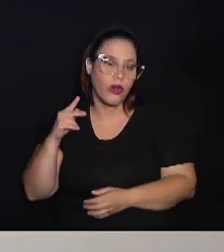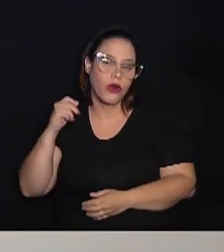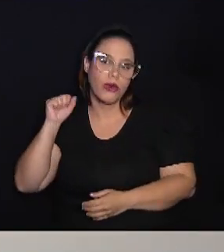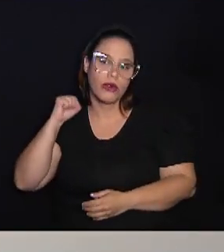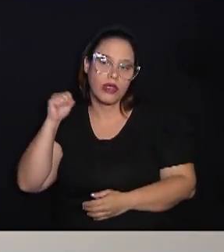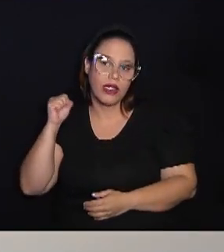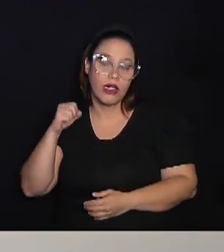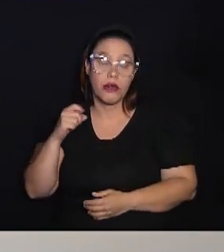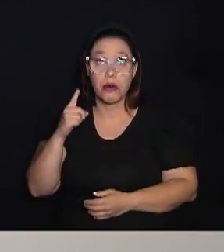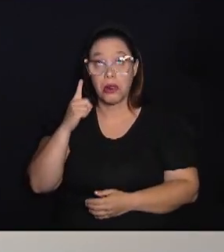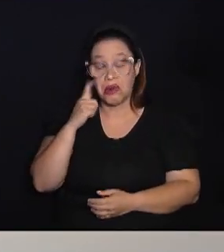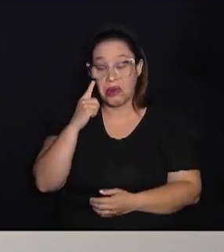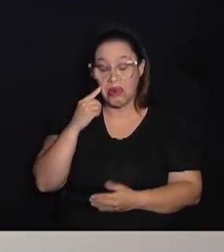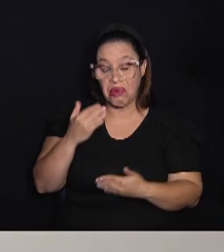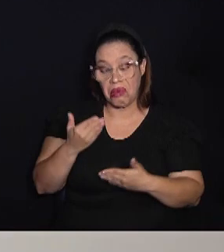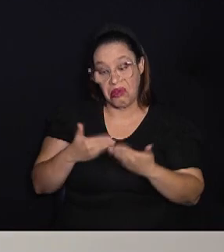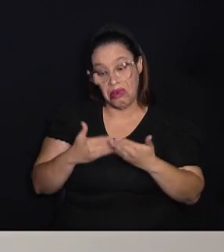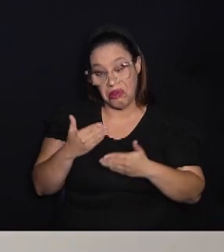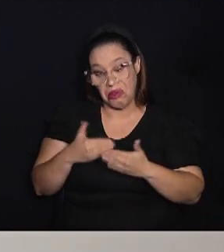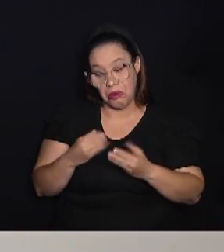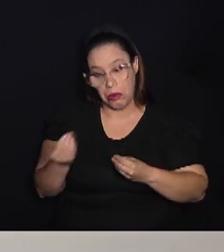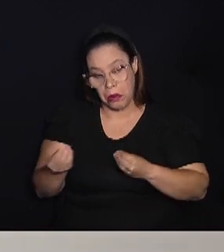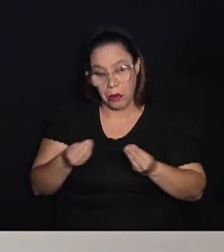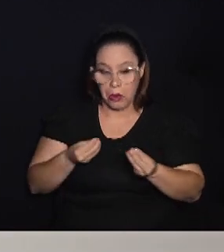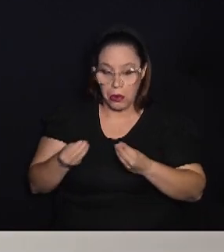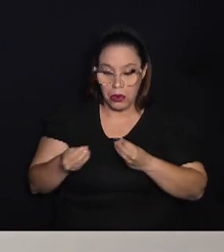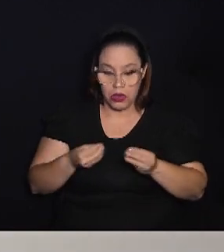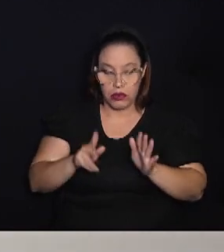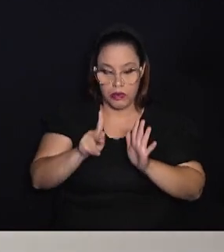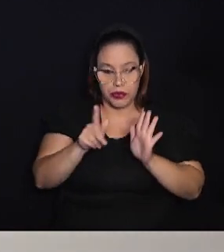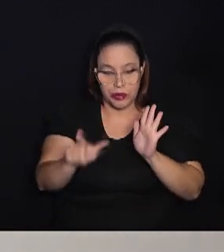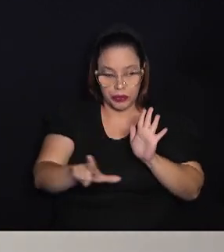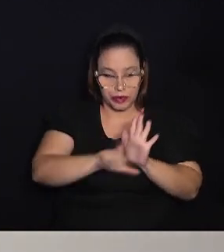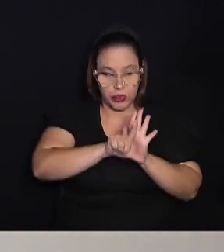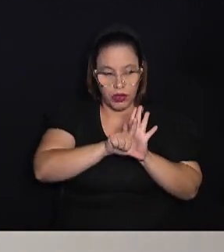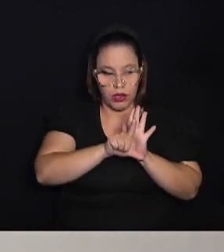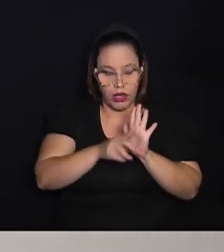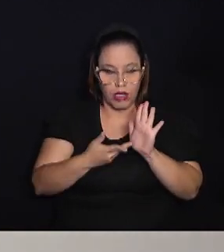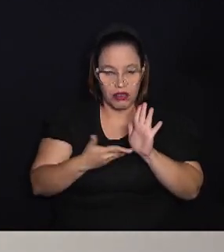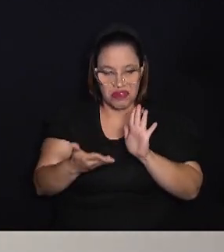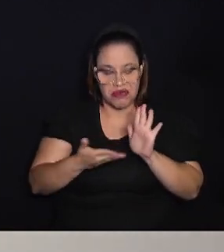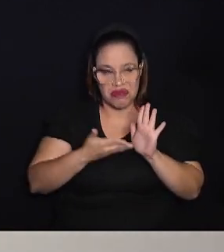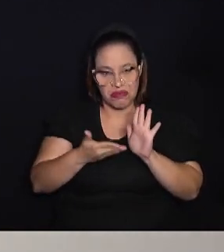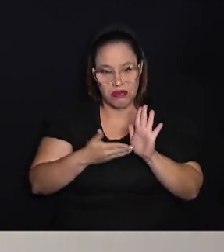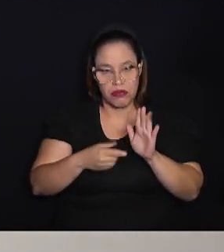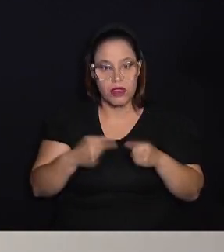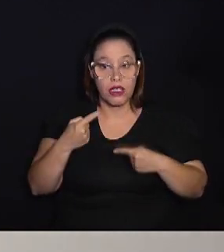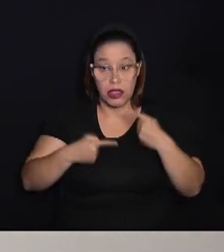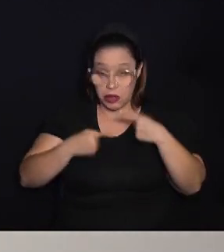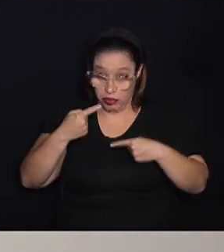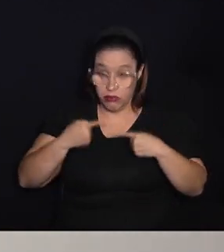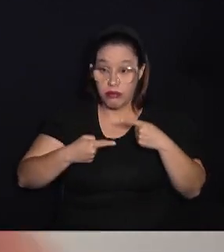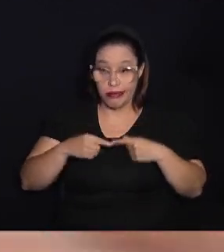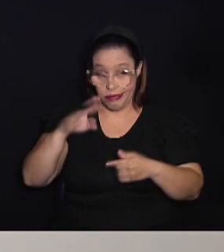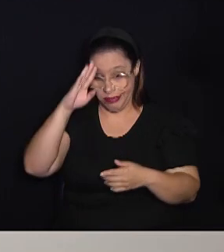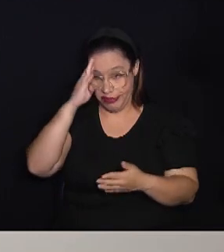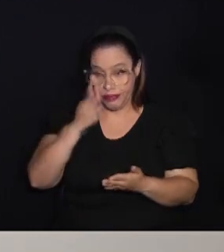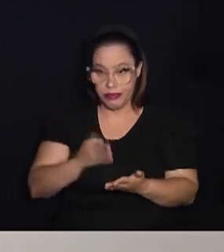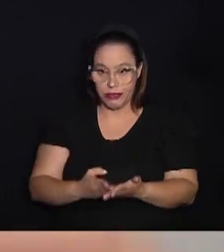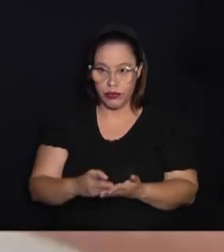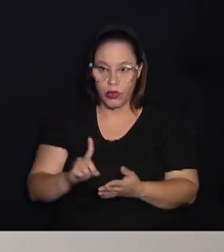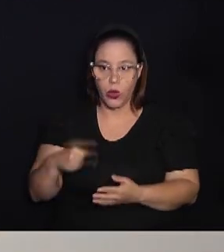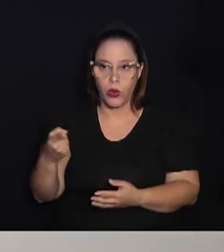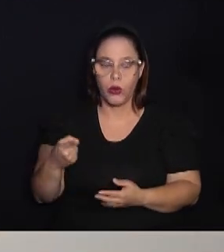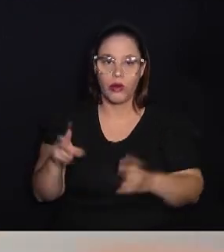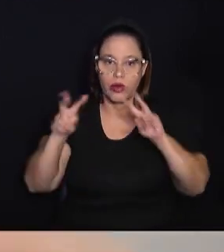um todo, a lei complementar, o projeto de lei complementar, e também lá vão ser serão decididos outros